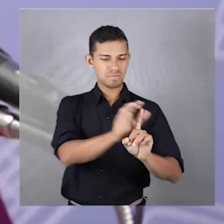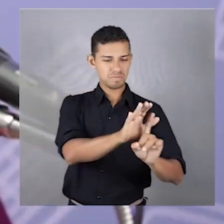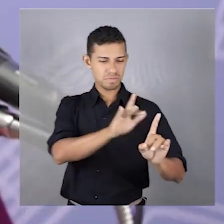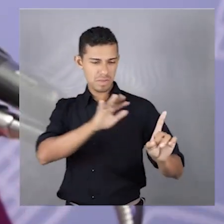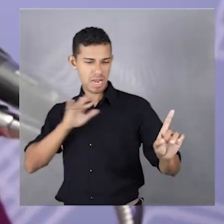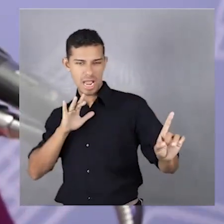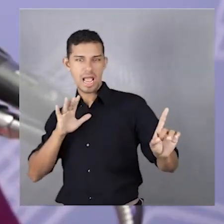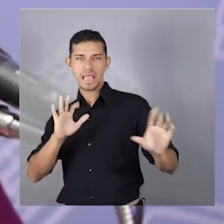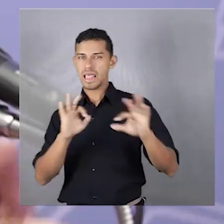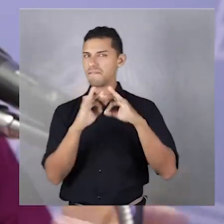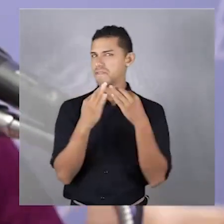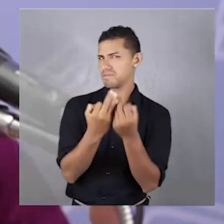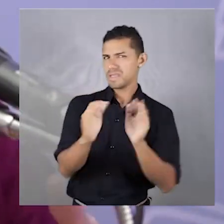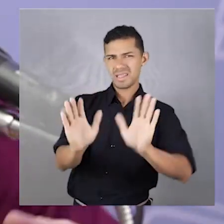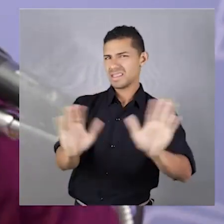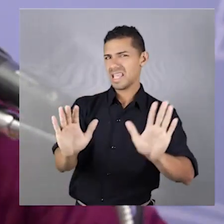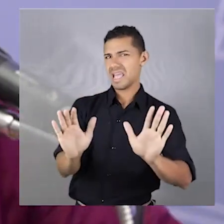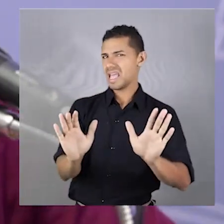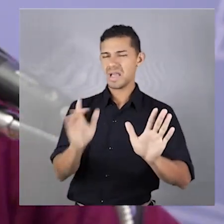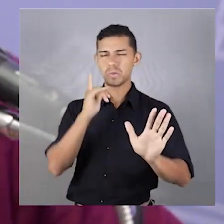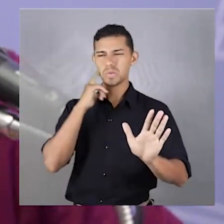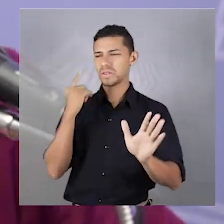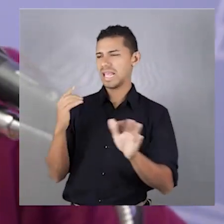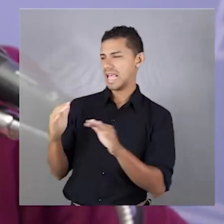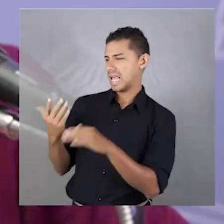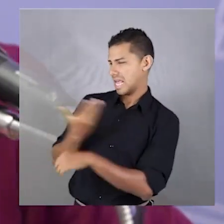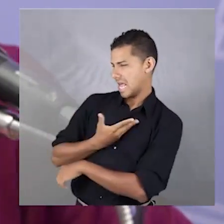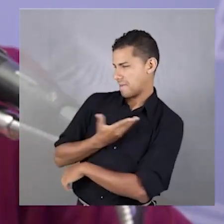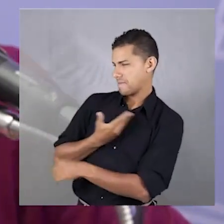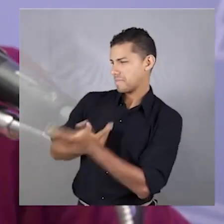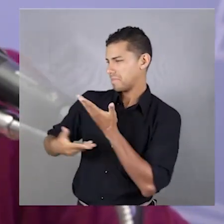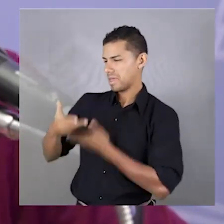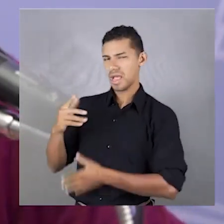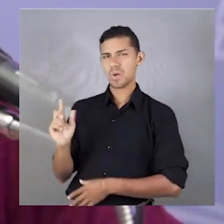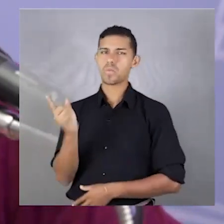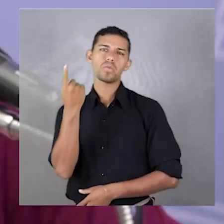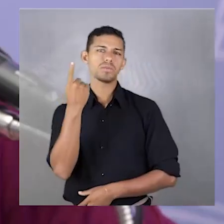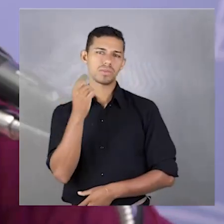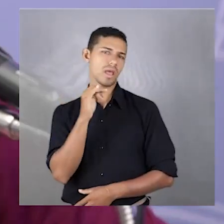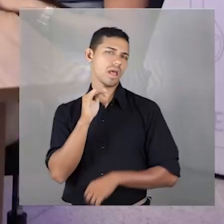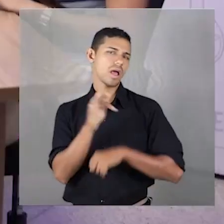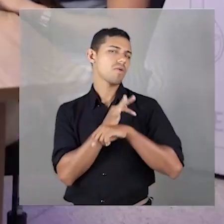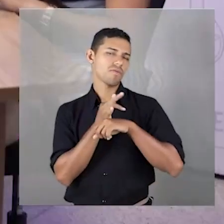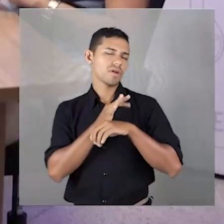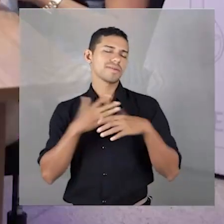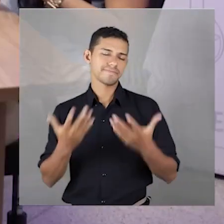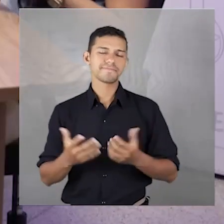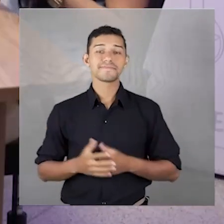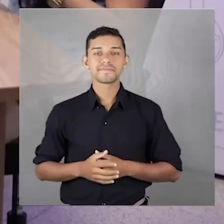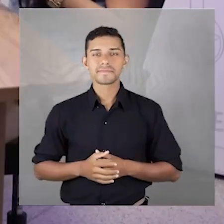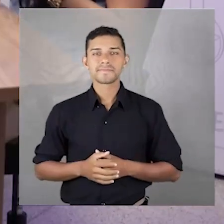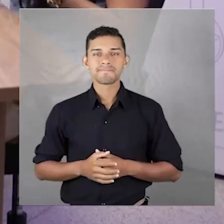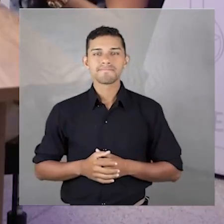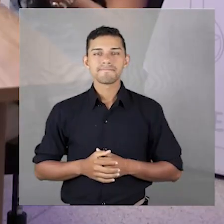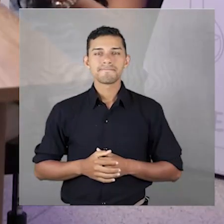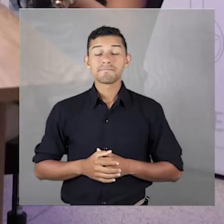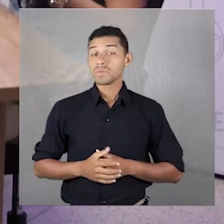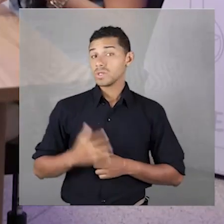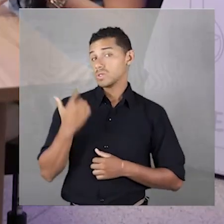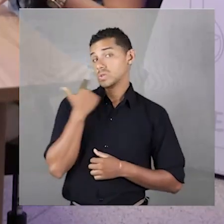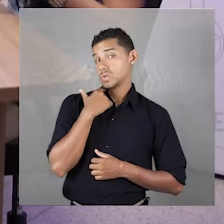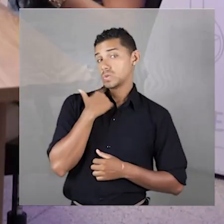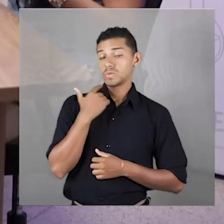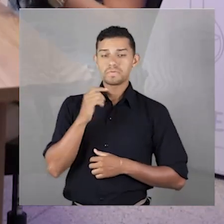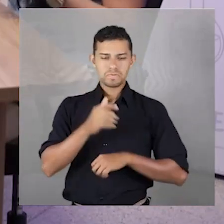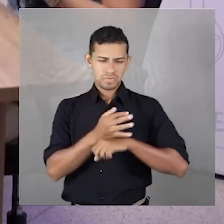né, da própria família, dos amigos, né? Não fazer isso um momento único, né, das férias. E essa rotina de